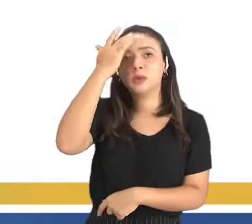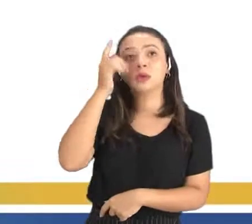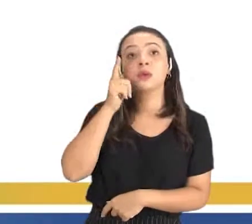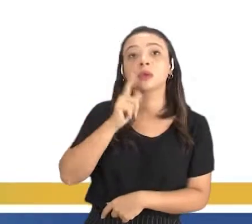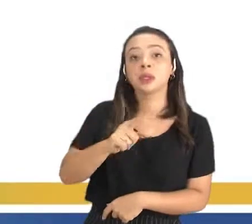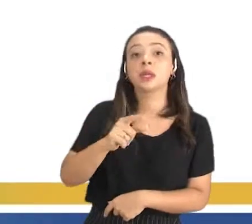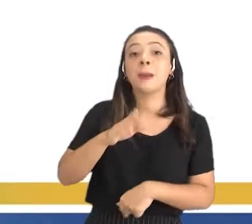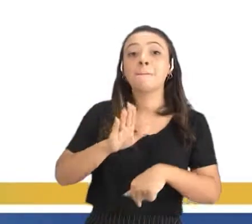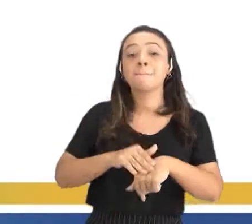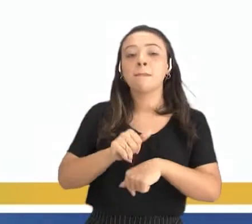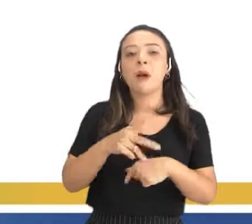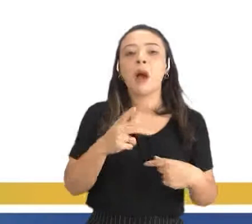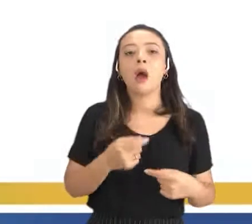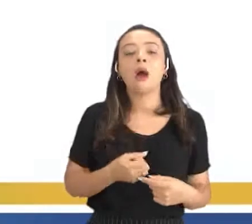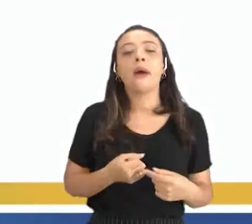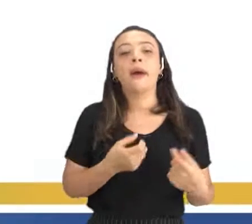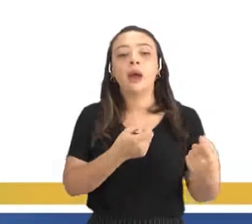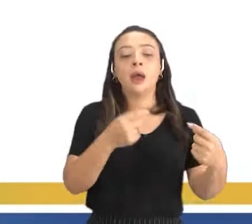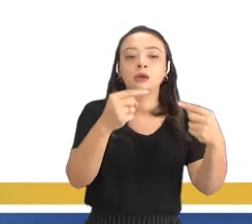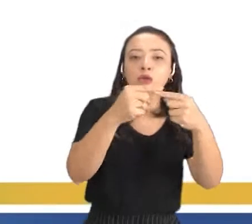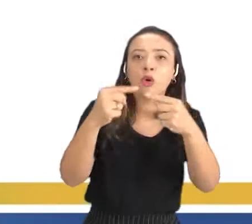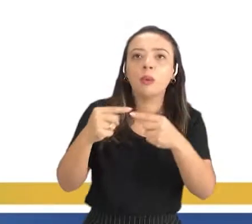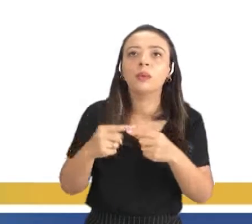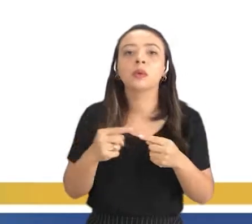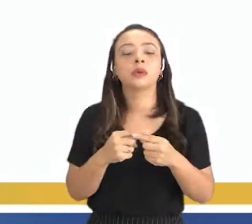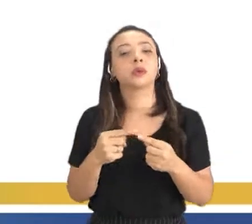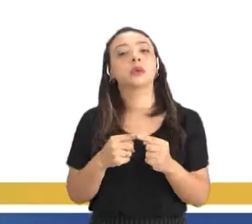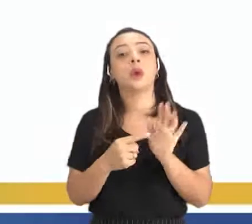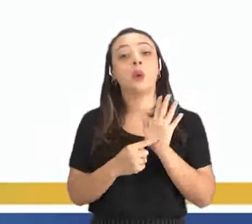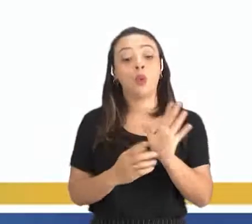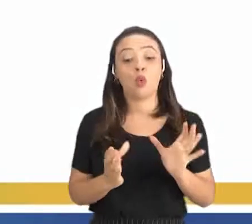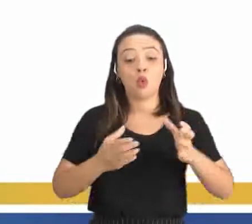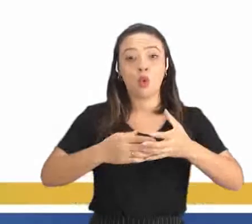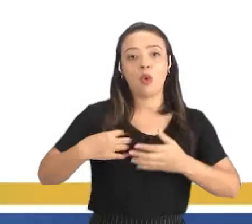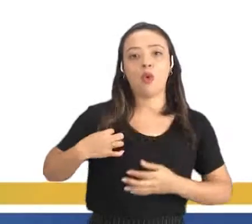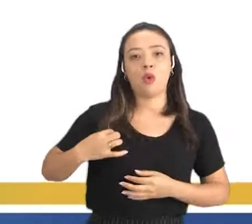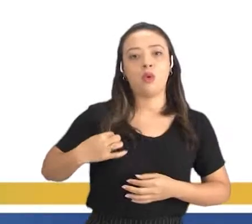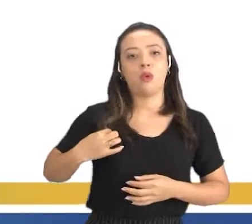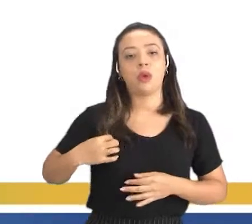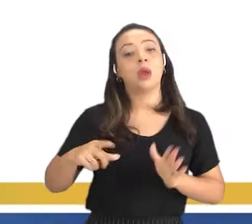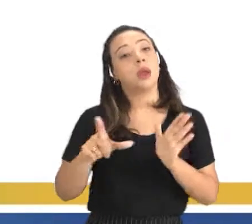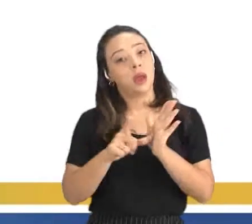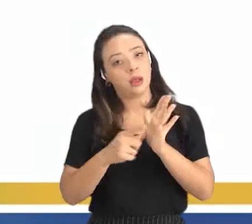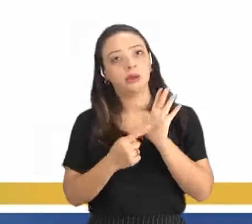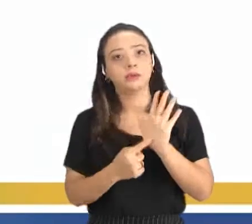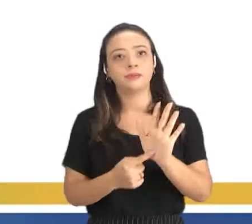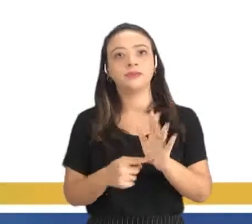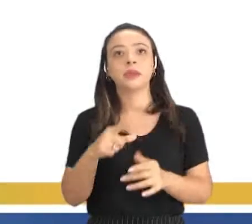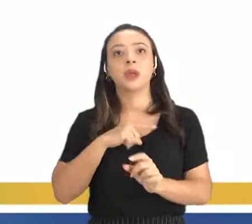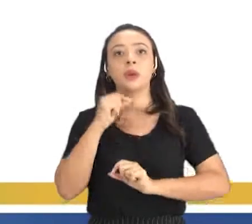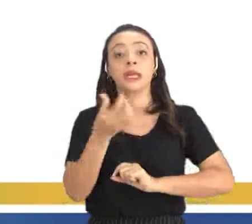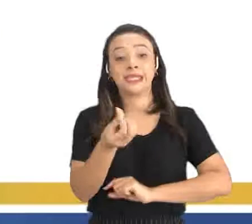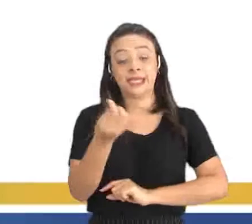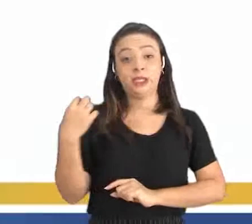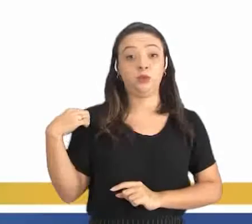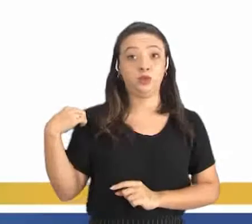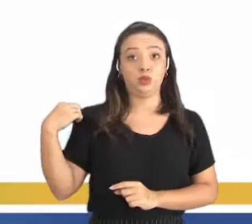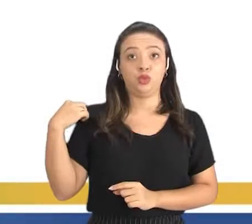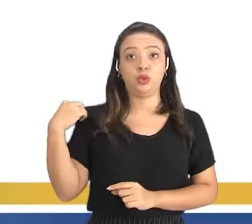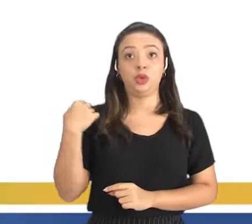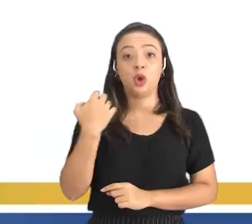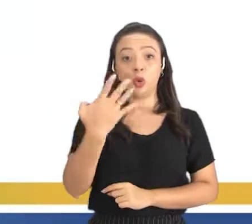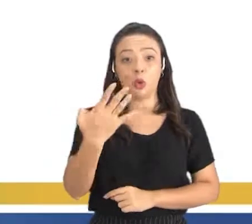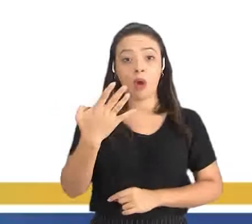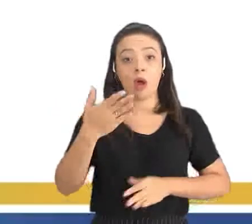de combinações com o kit de roupas cedido pela loja. No kit nós temos 6 camisetas,